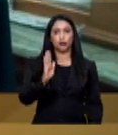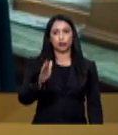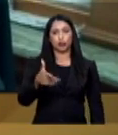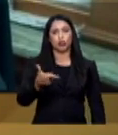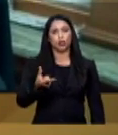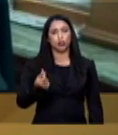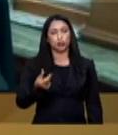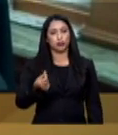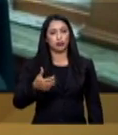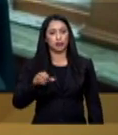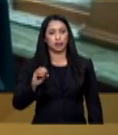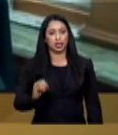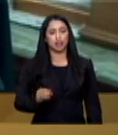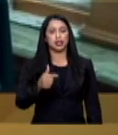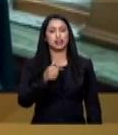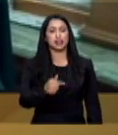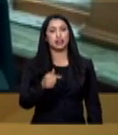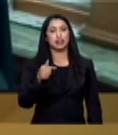559/2010 e